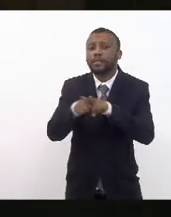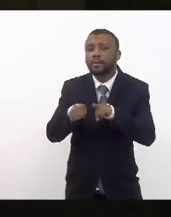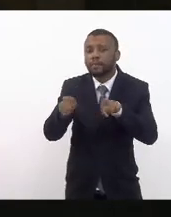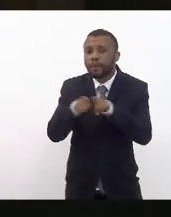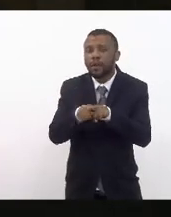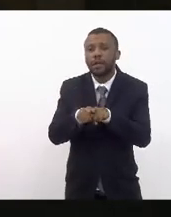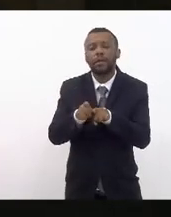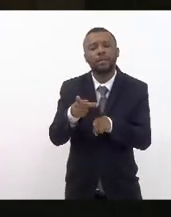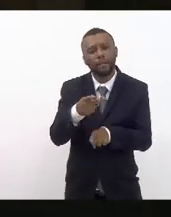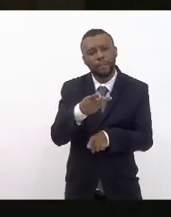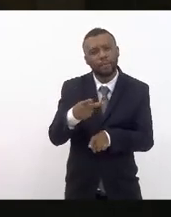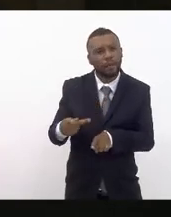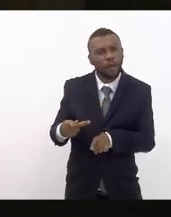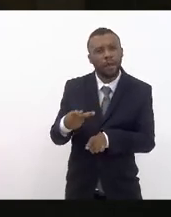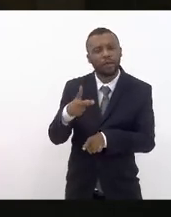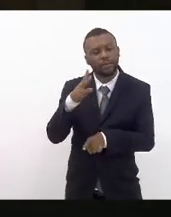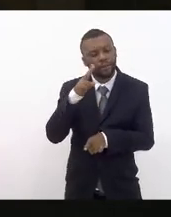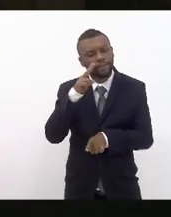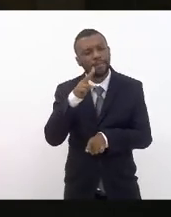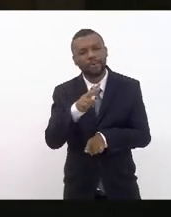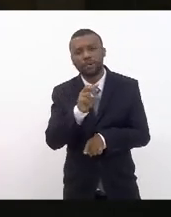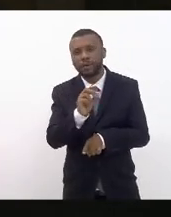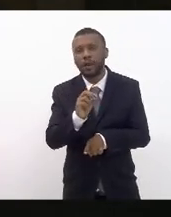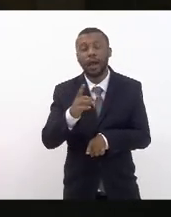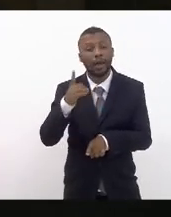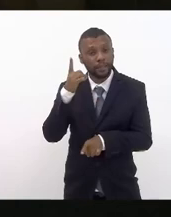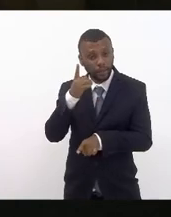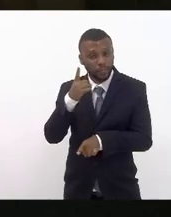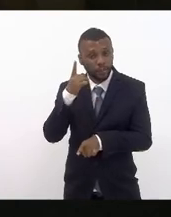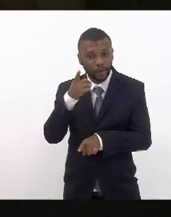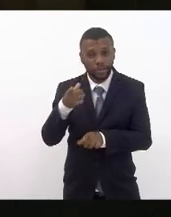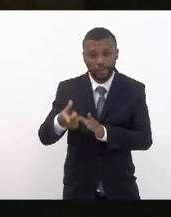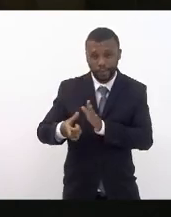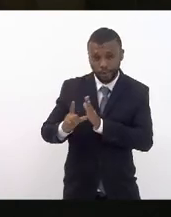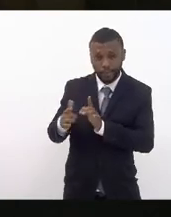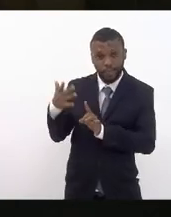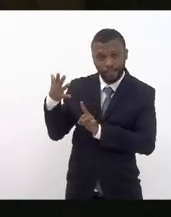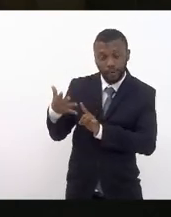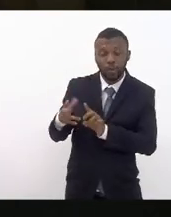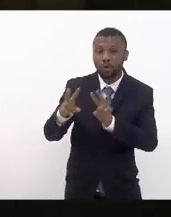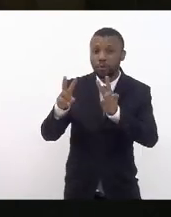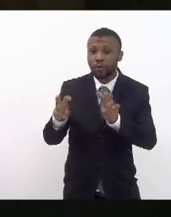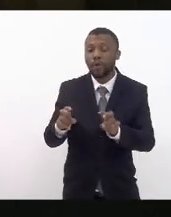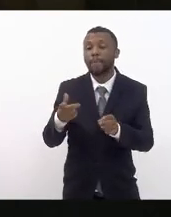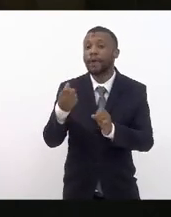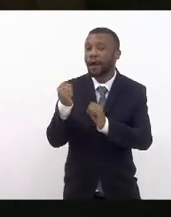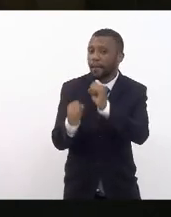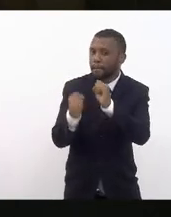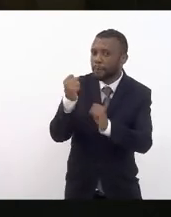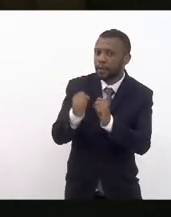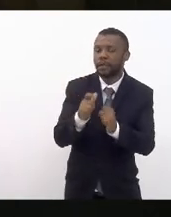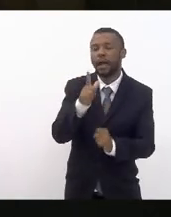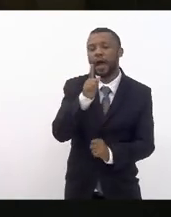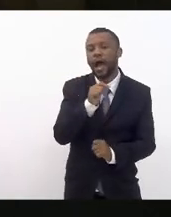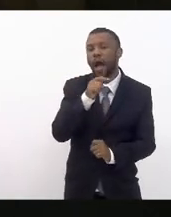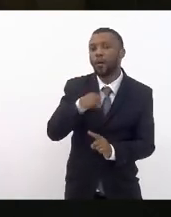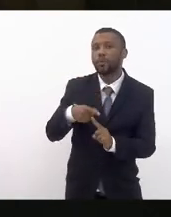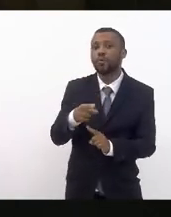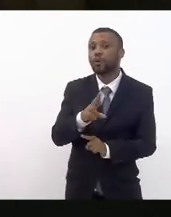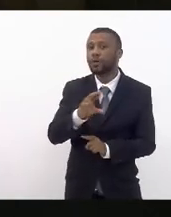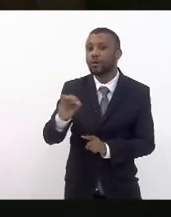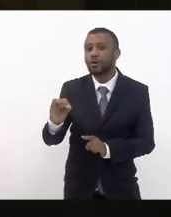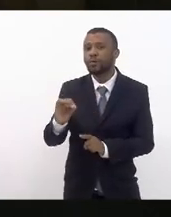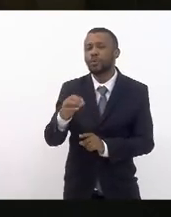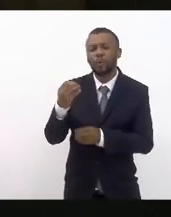presidente, visto que a deputada que me antecedeu acabou de falar da água dos rios, o desserviço que